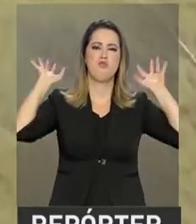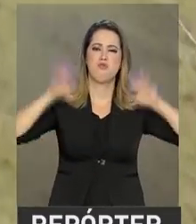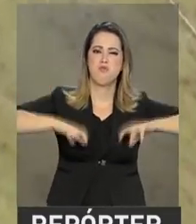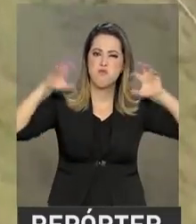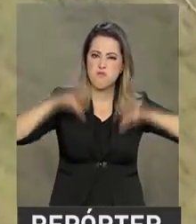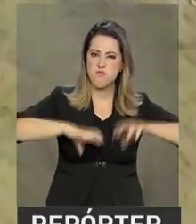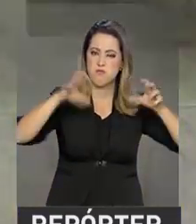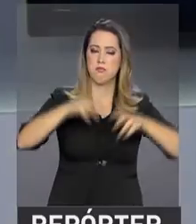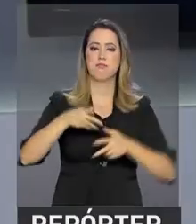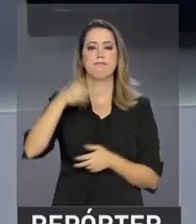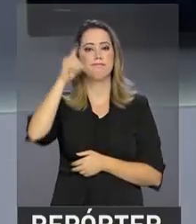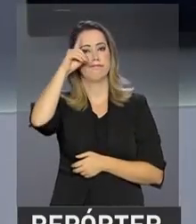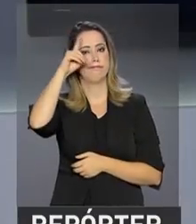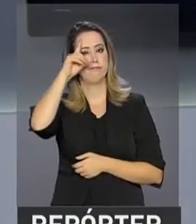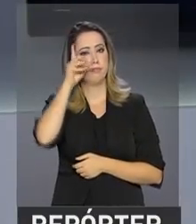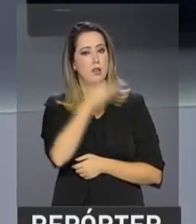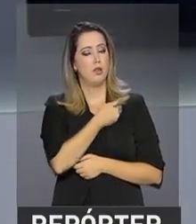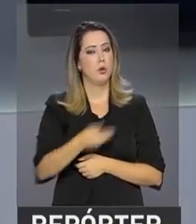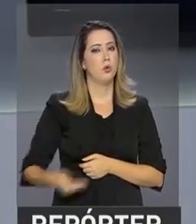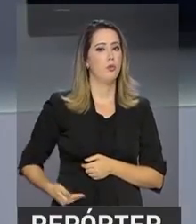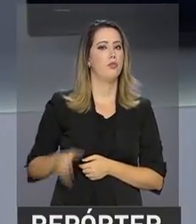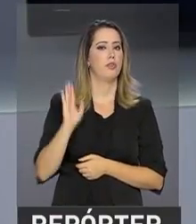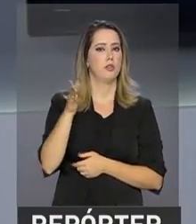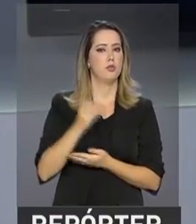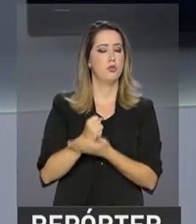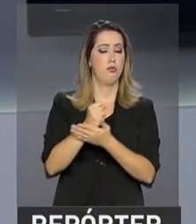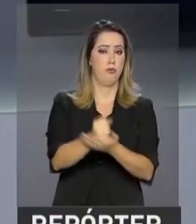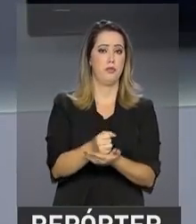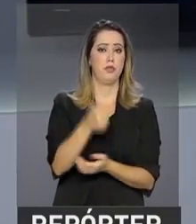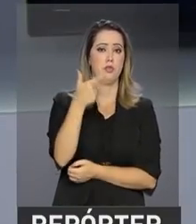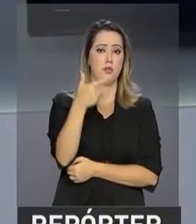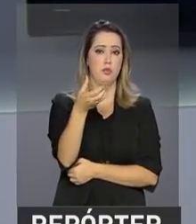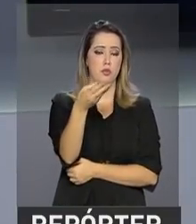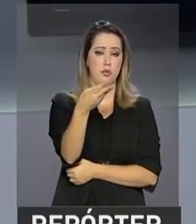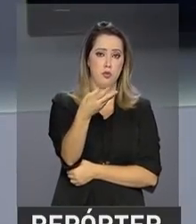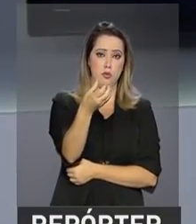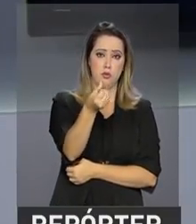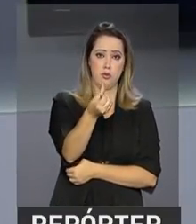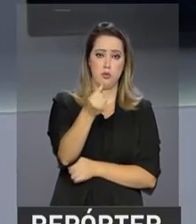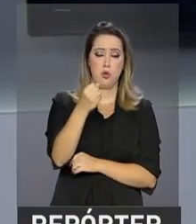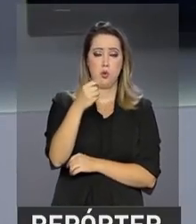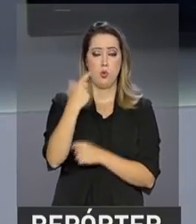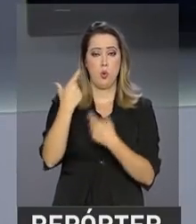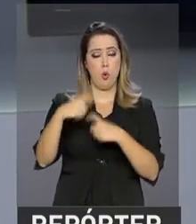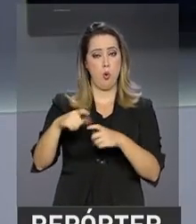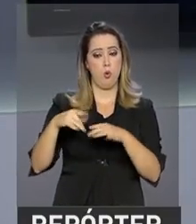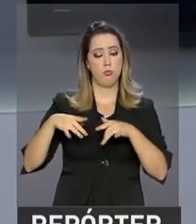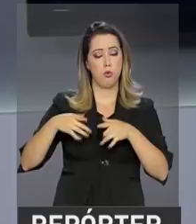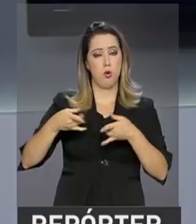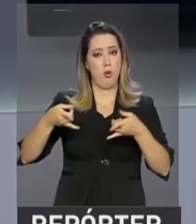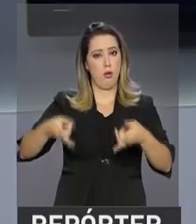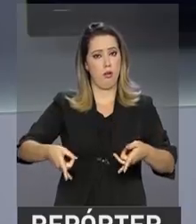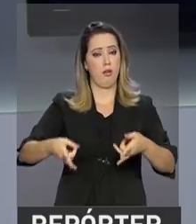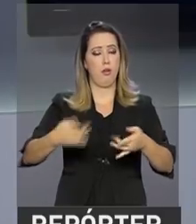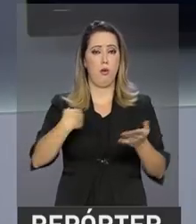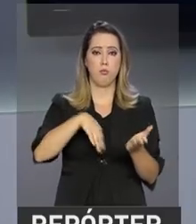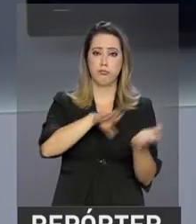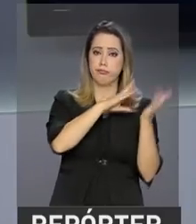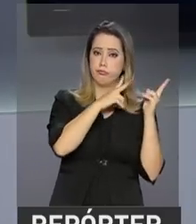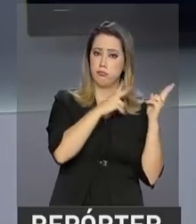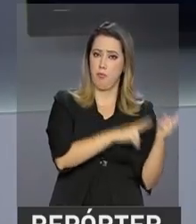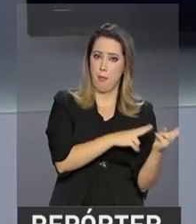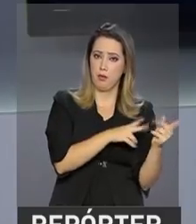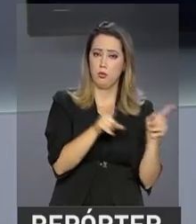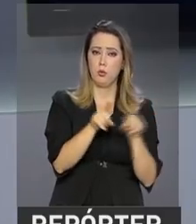dos últimos dias o governo já distribuiu 236 kits dormitório 236 colchões